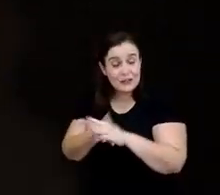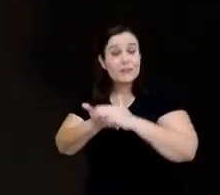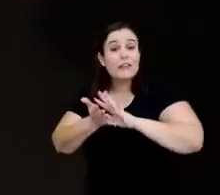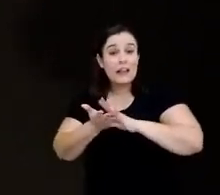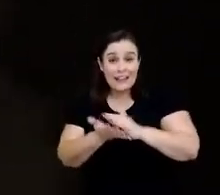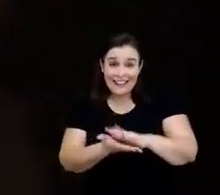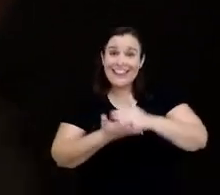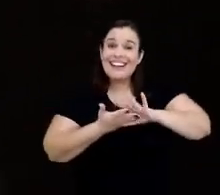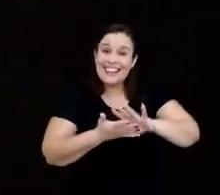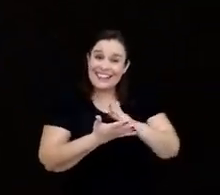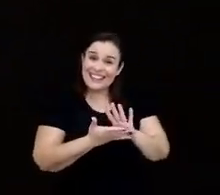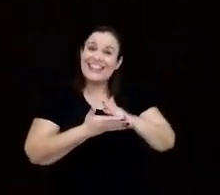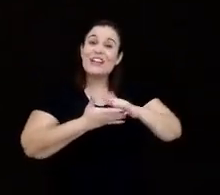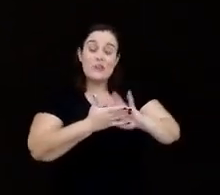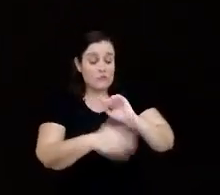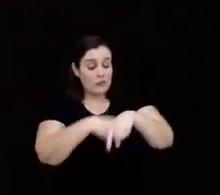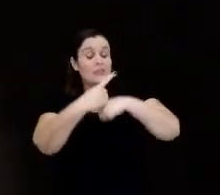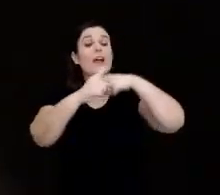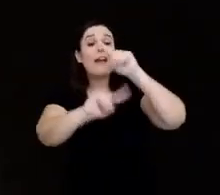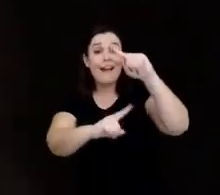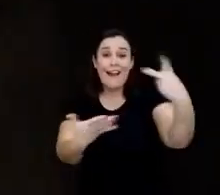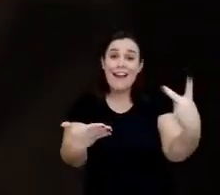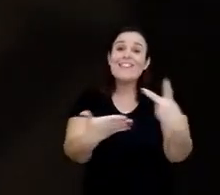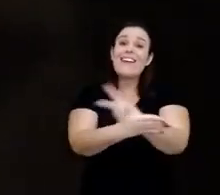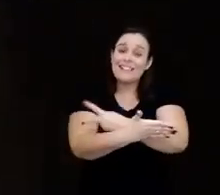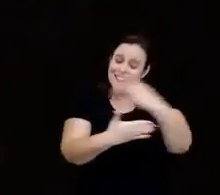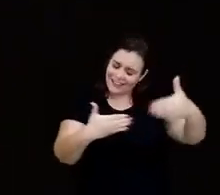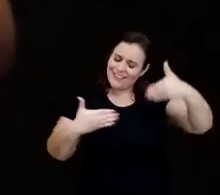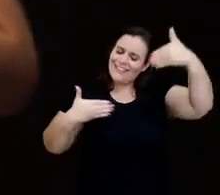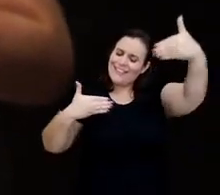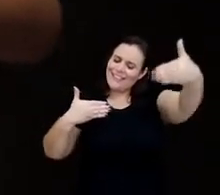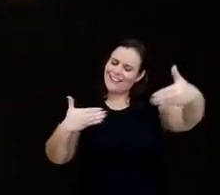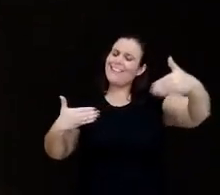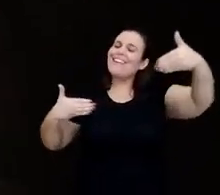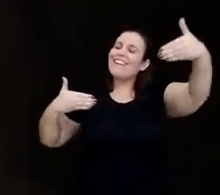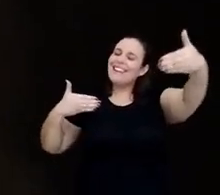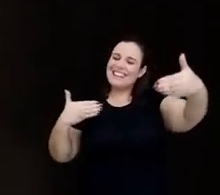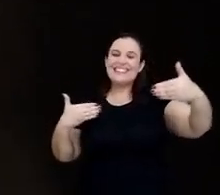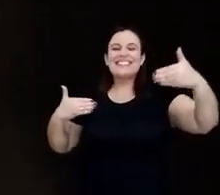A virada vai sair, vai sair, vai